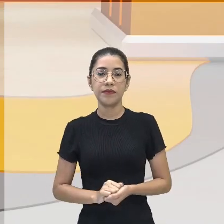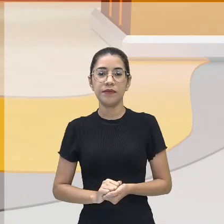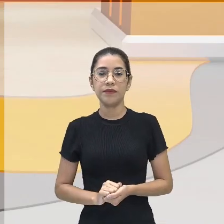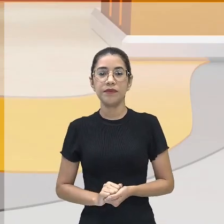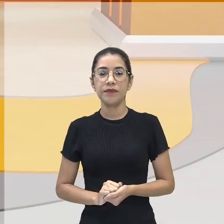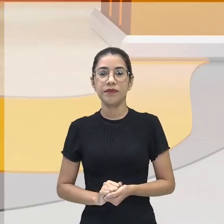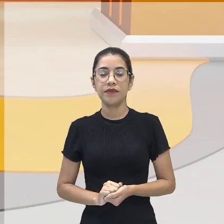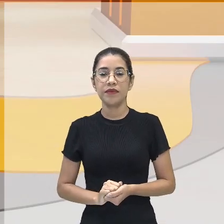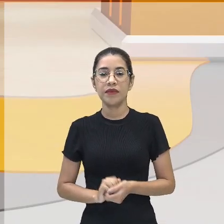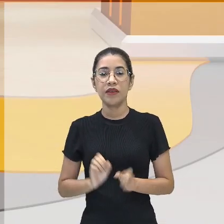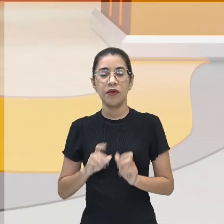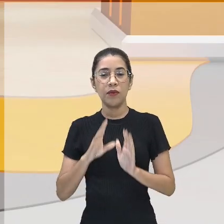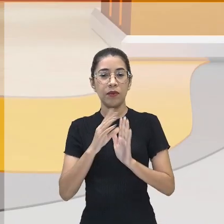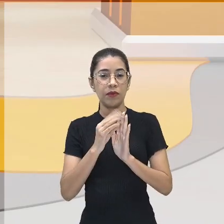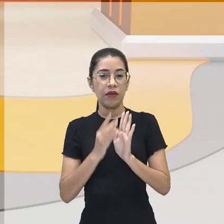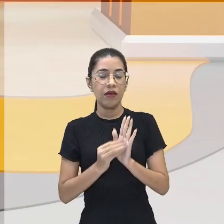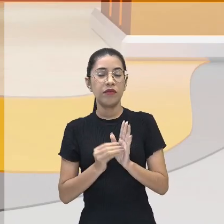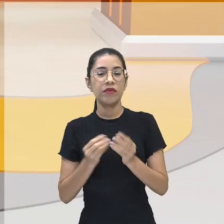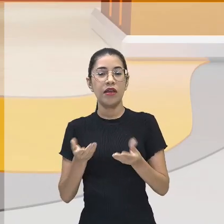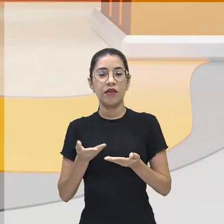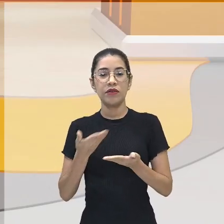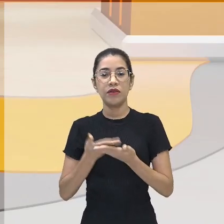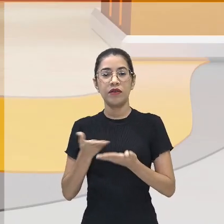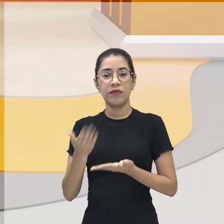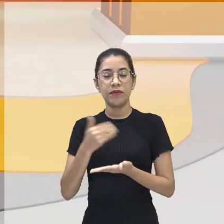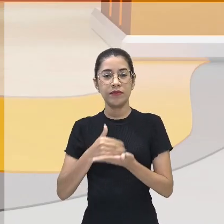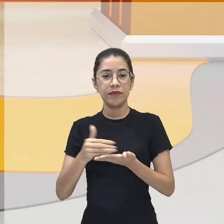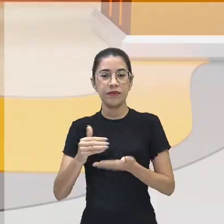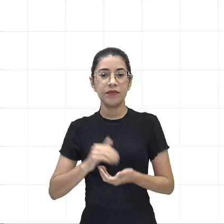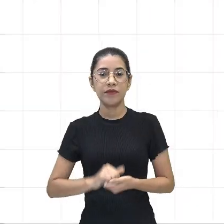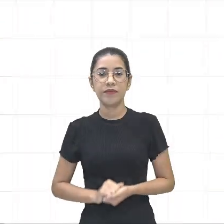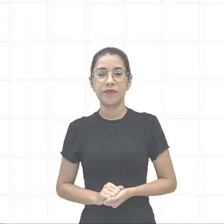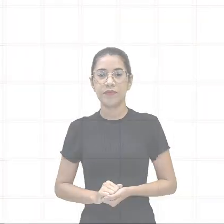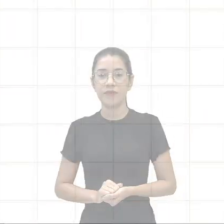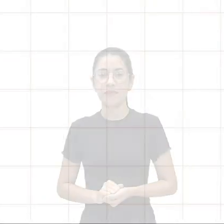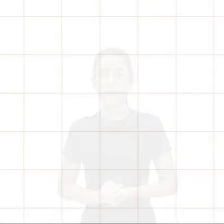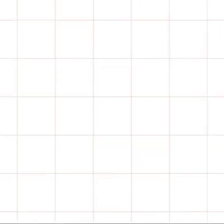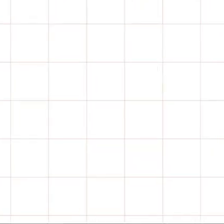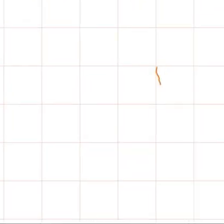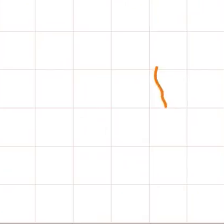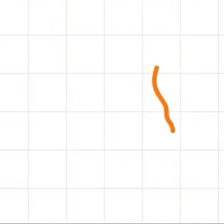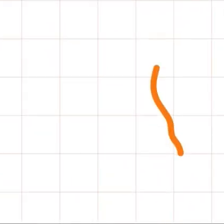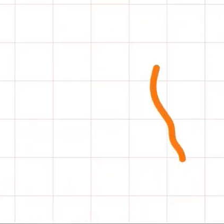bom? Então, esse é o nosso detalhamento e vamos aí a mais uma aula de geografia.